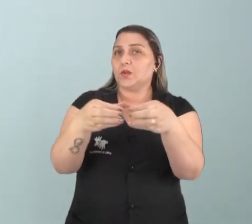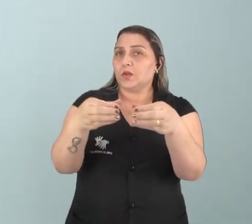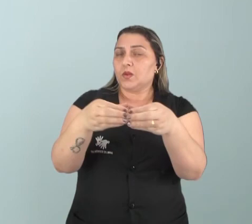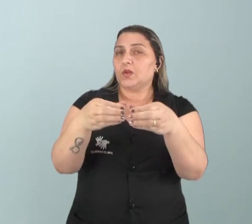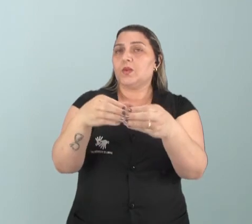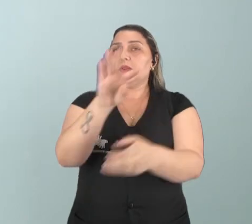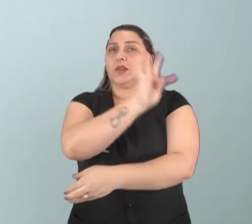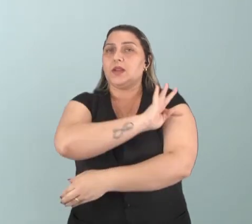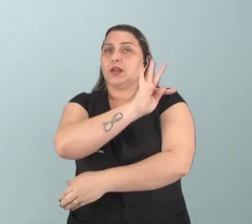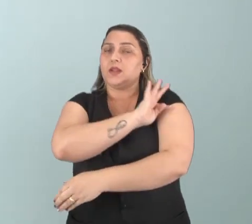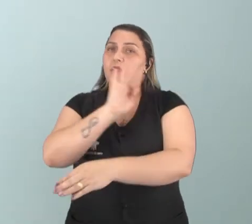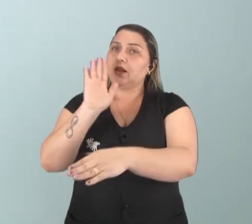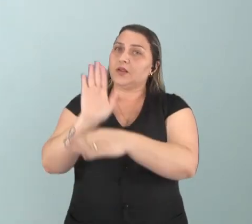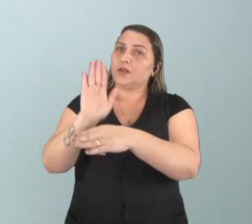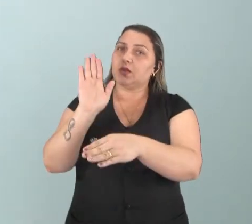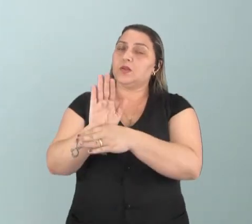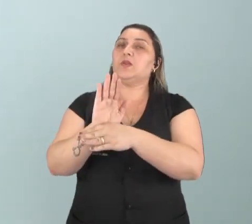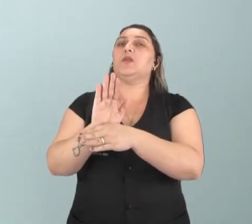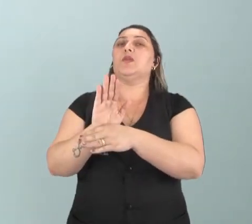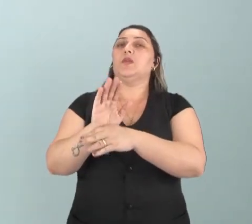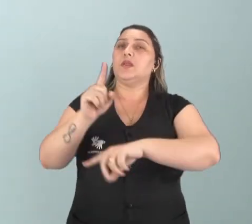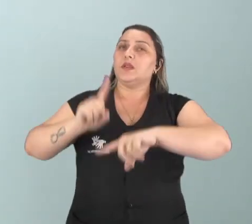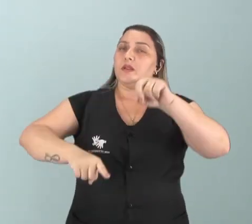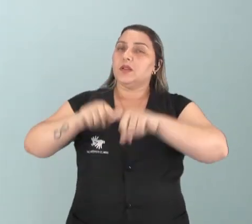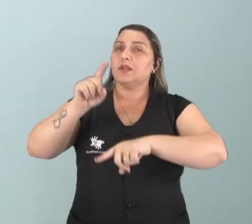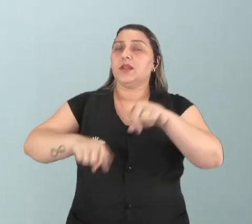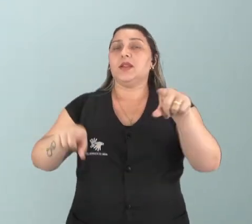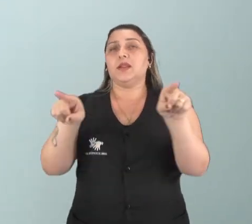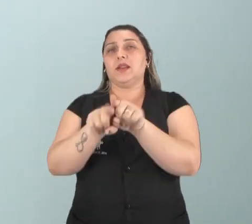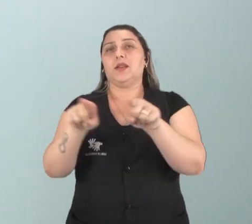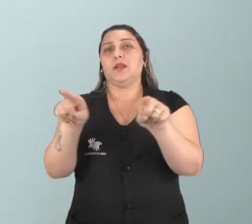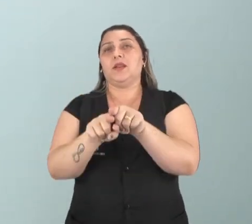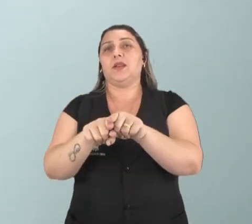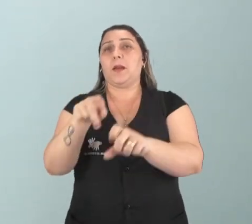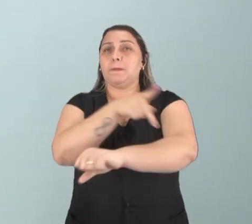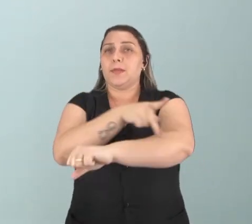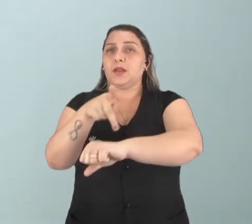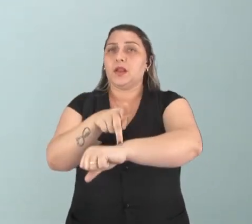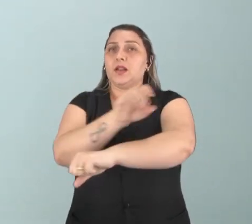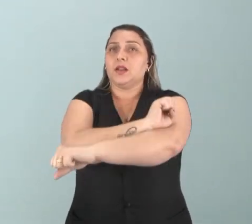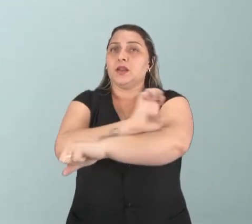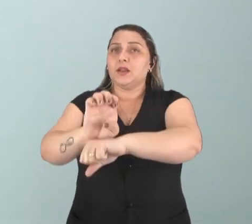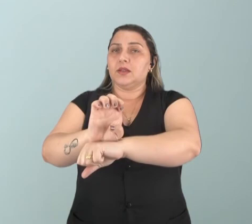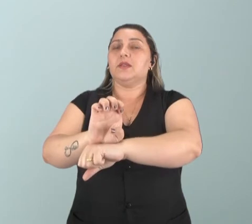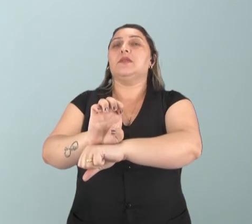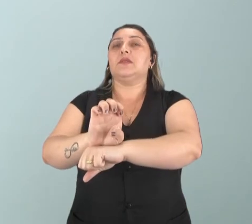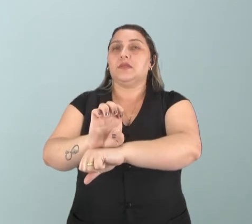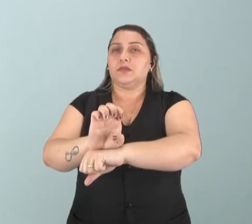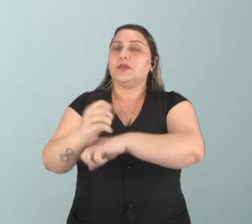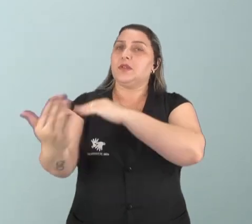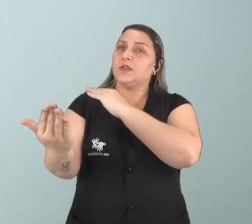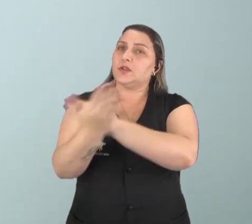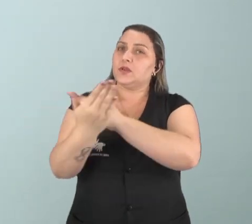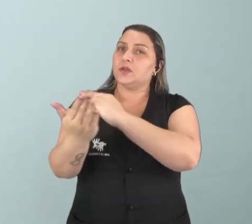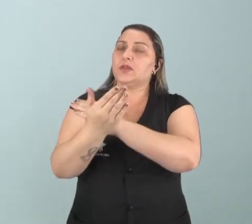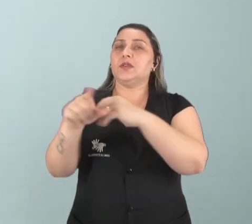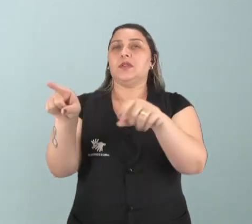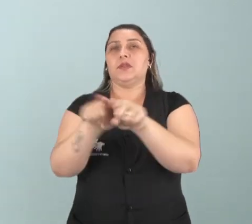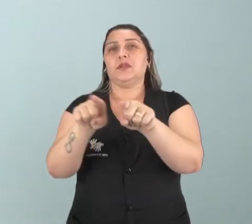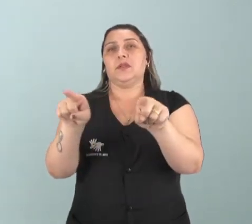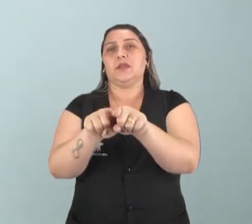aqui que ajuda a editar esse material e também a equipe pedagógica da Secretaria de Educação que nos ajuda